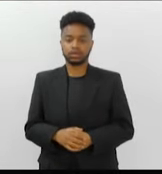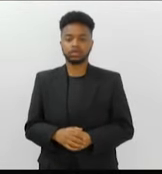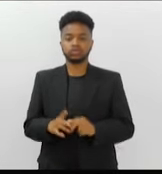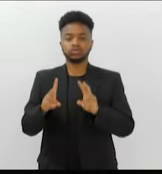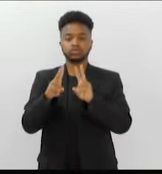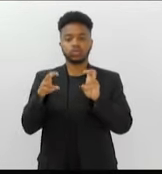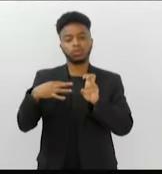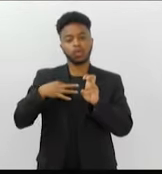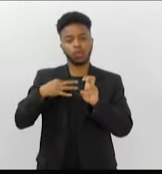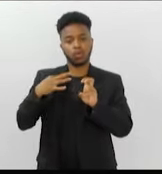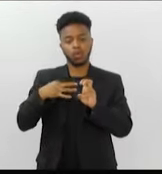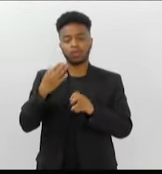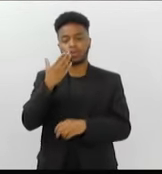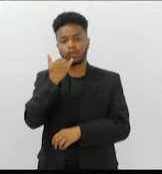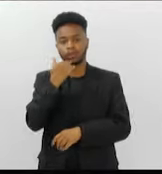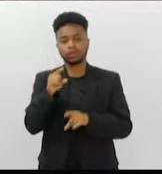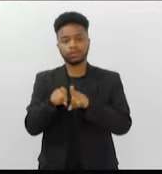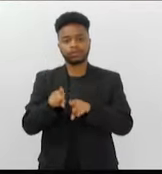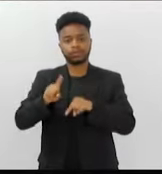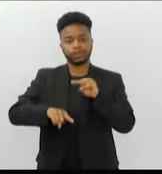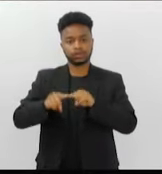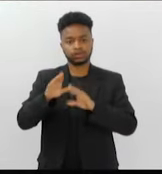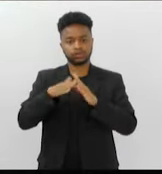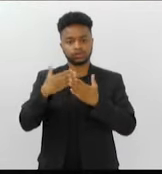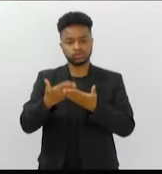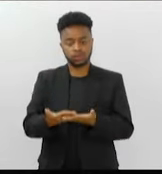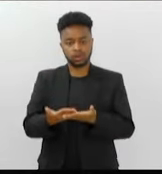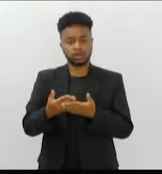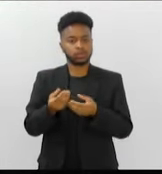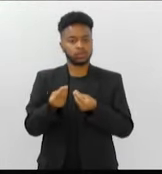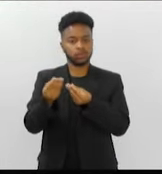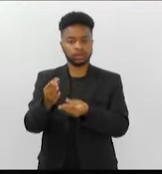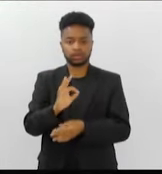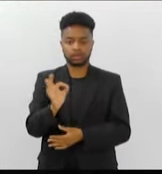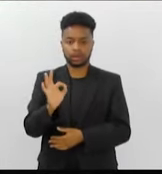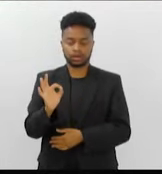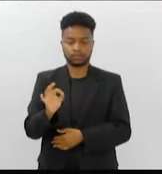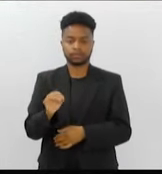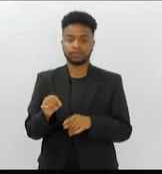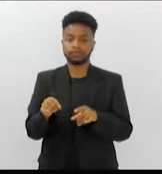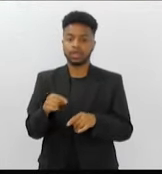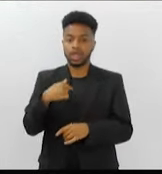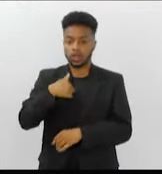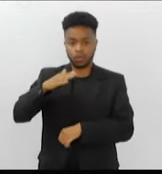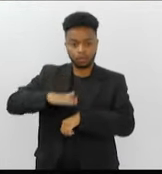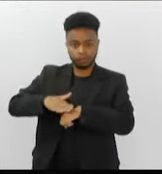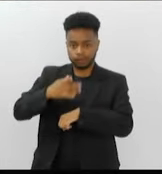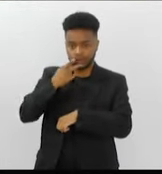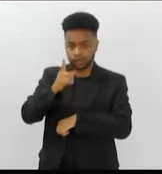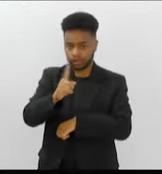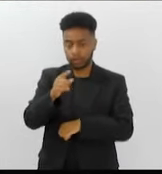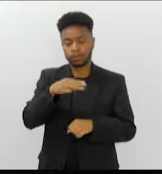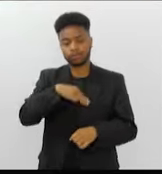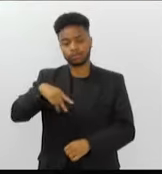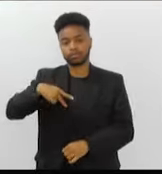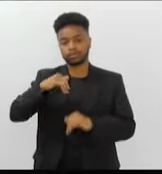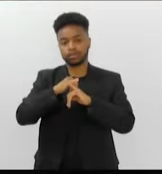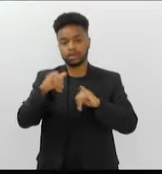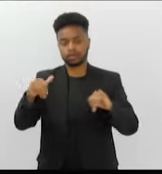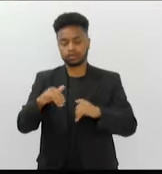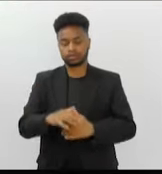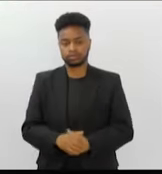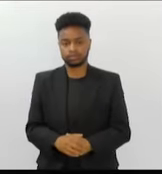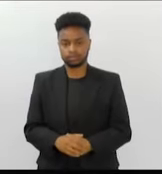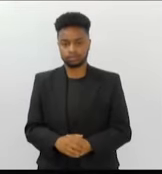da merenda e do material escolar não foram entregues. Quem diz não é o deputado Jair Bittencourt, é o Ministério Público do Estado do Rio de